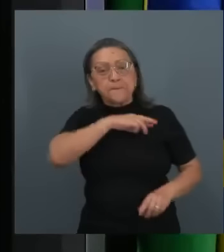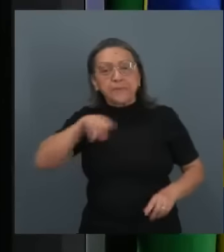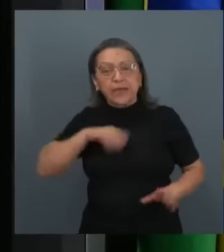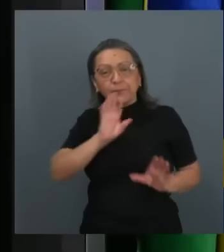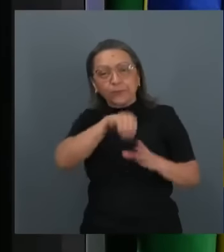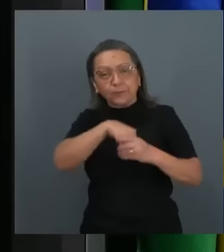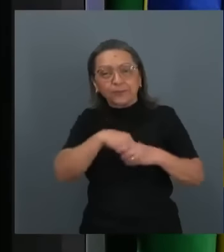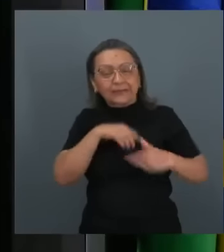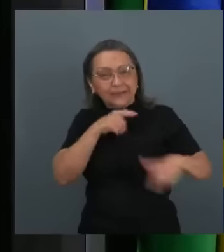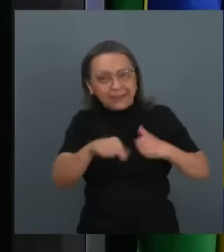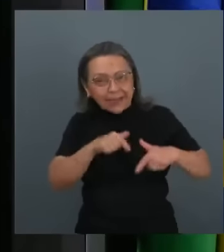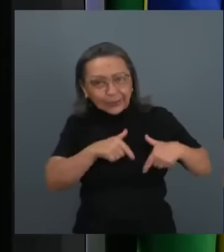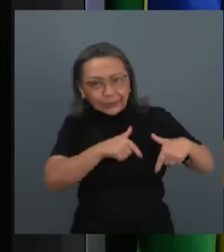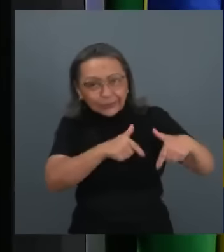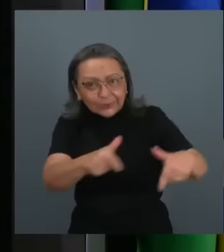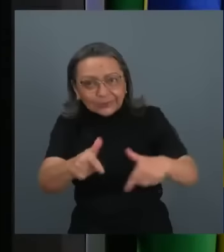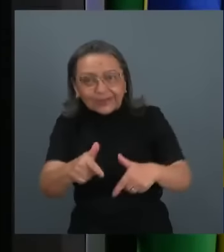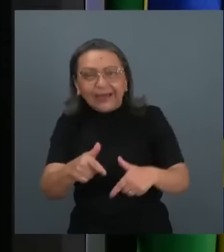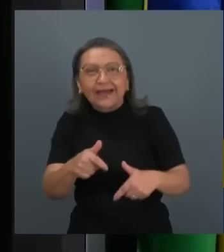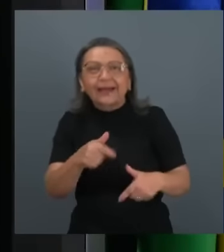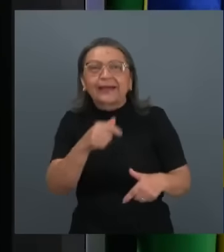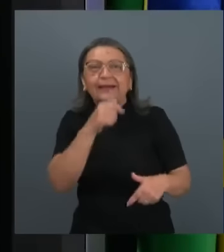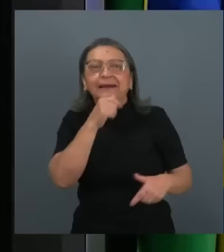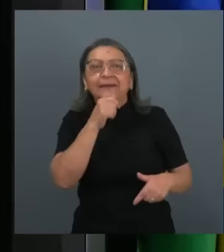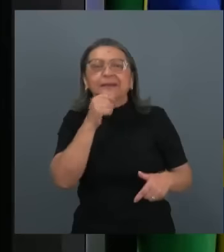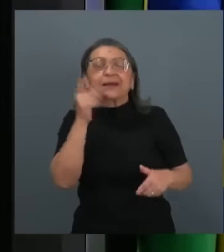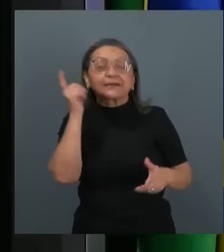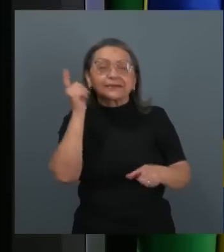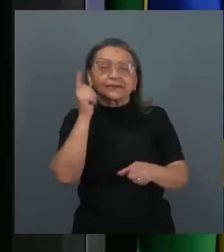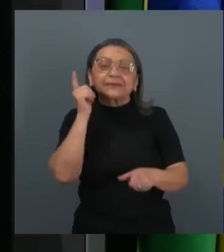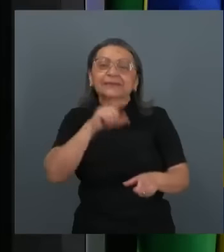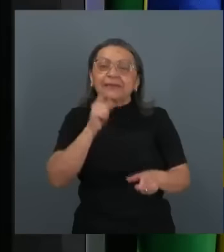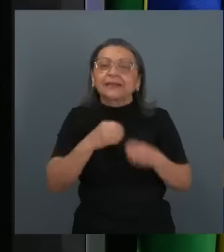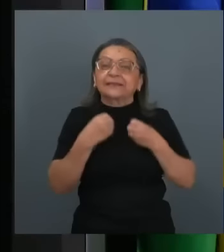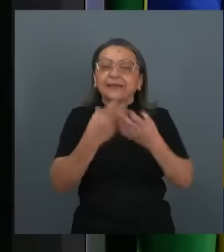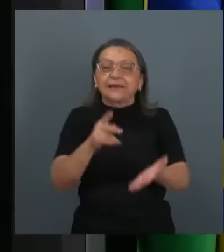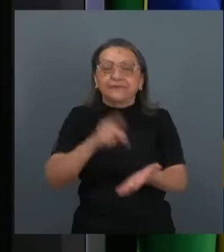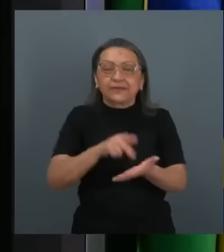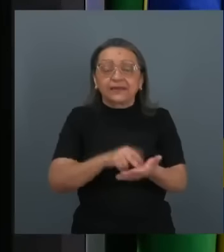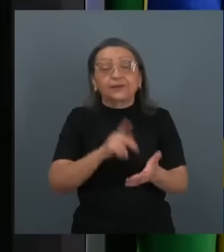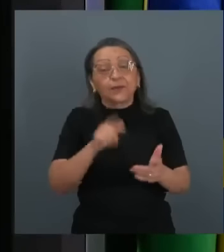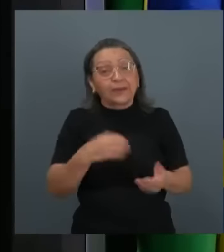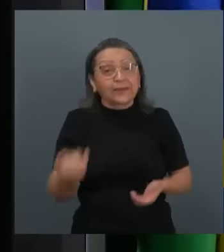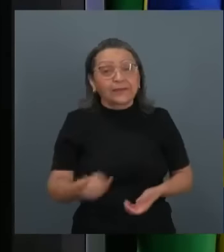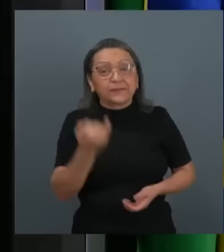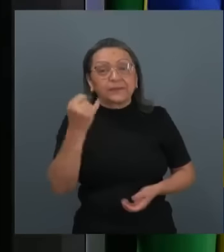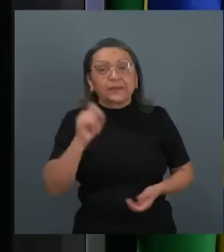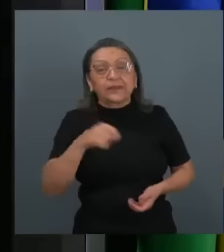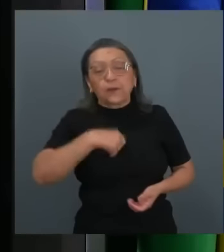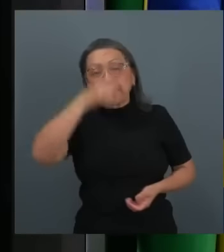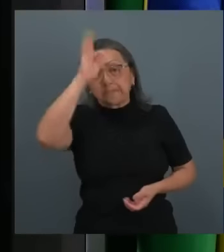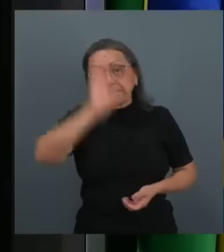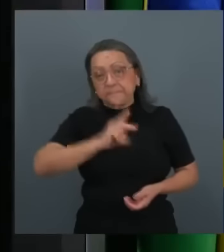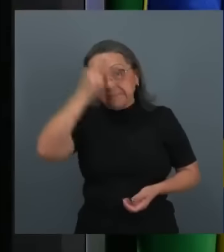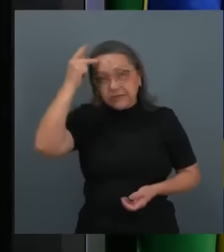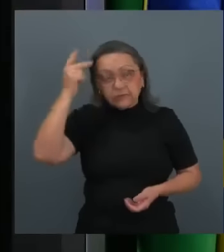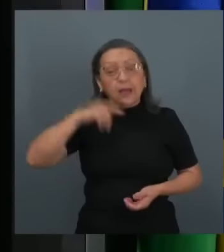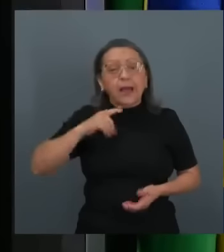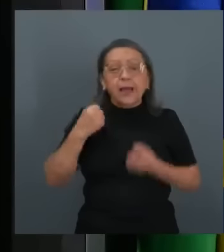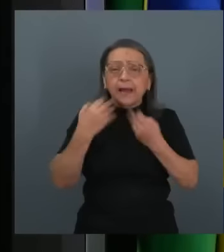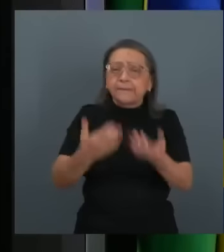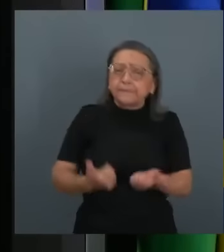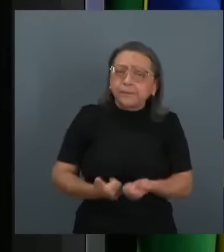para buscar a verdade, para buscar essa solução, senhor presidente. Então, é fundamental que o brasileiro apoie essa